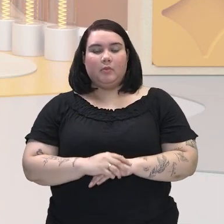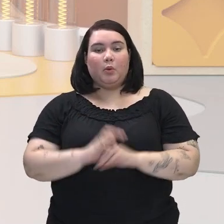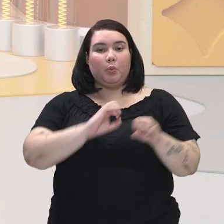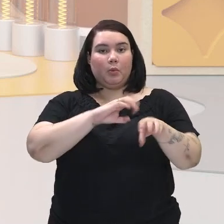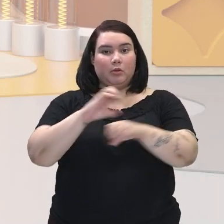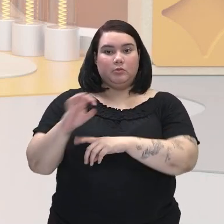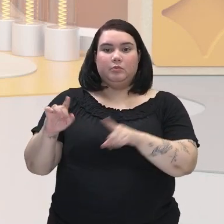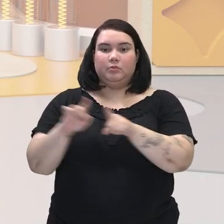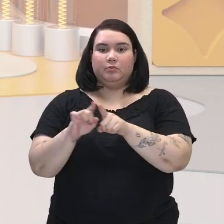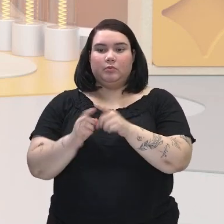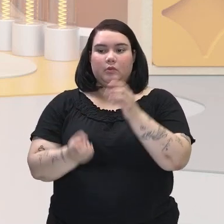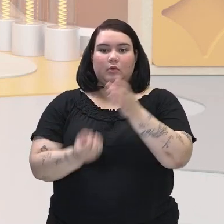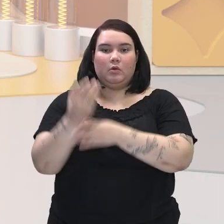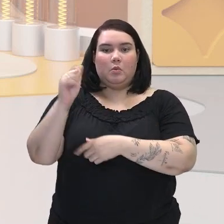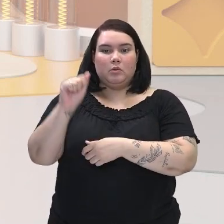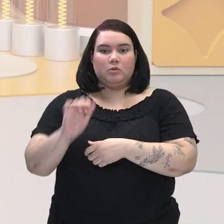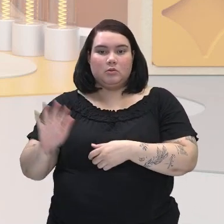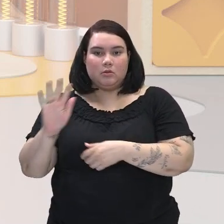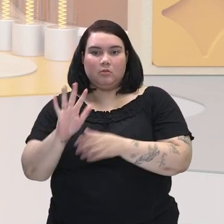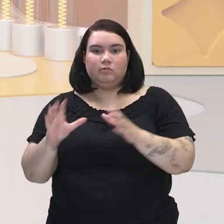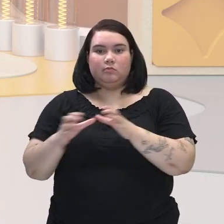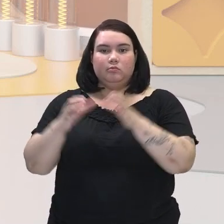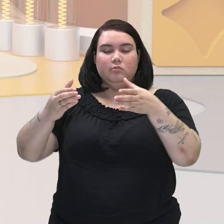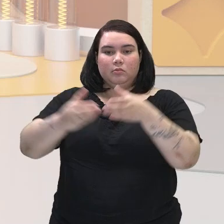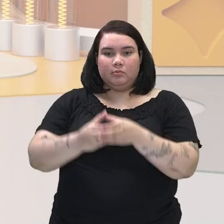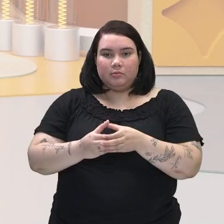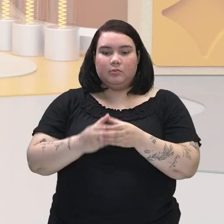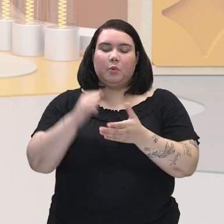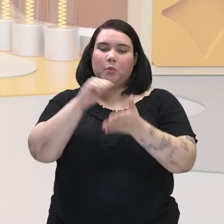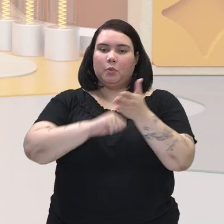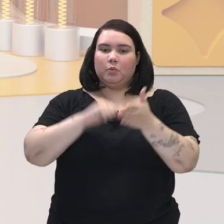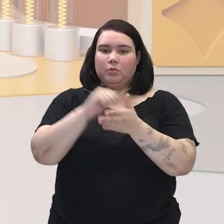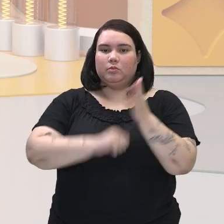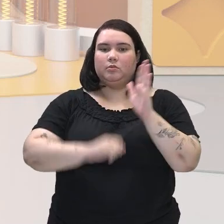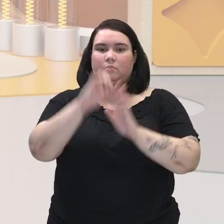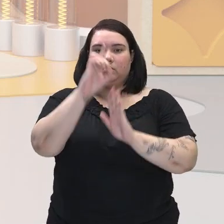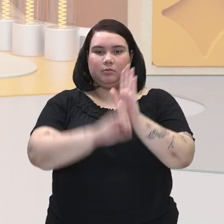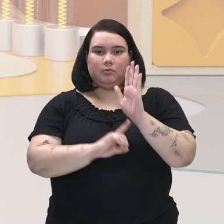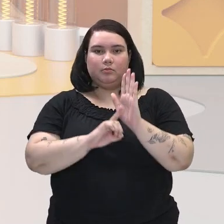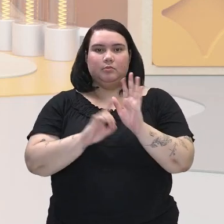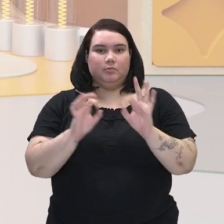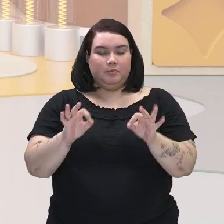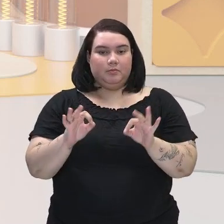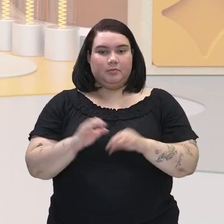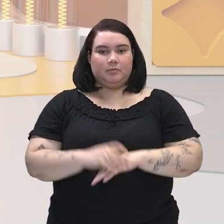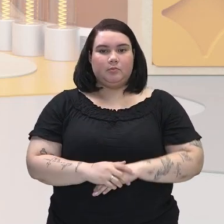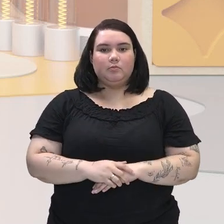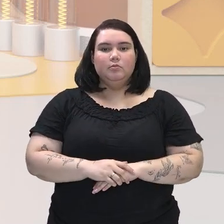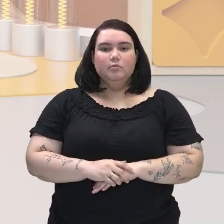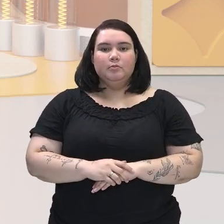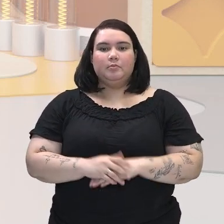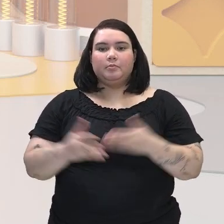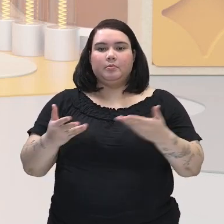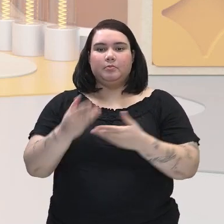também. Formaram uma associação onde eles juntos lutam por esses direitos, ok? Vamos ver um pouco